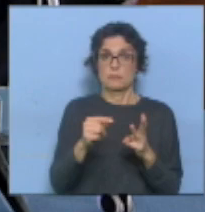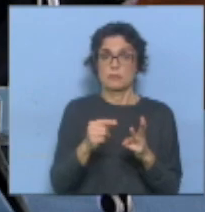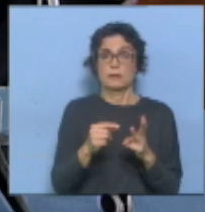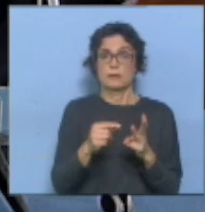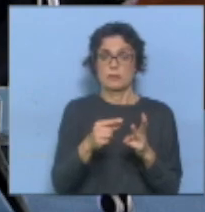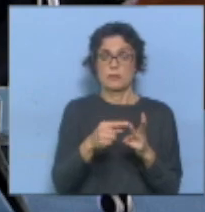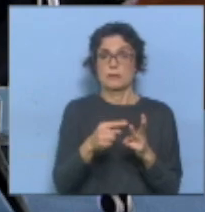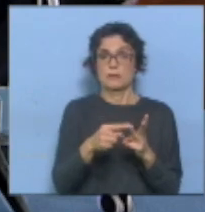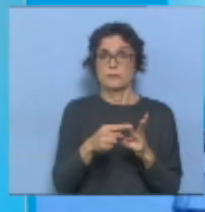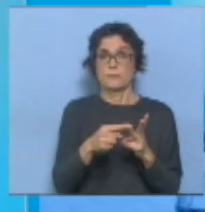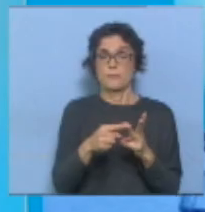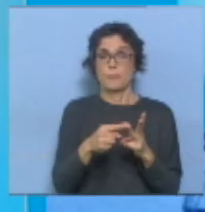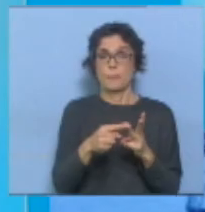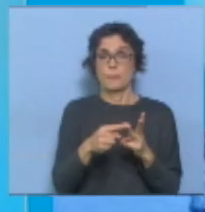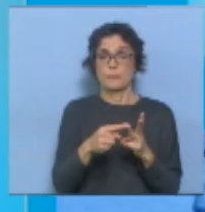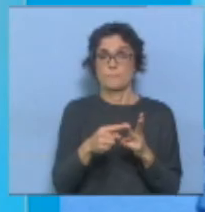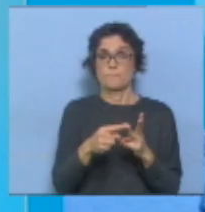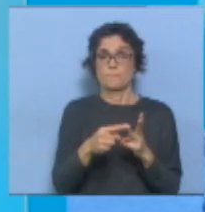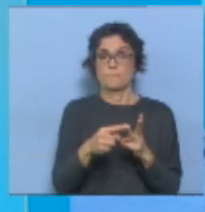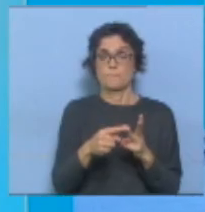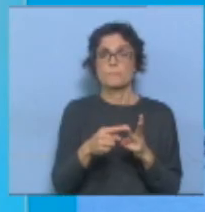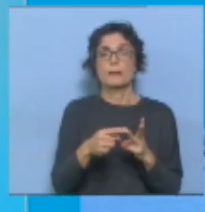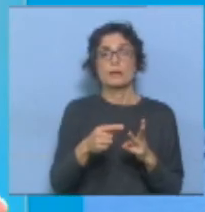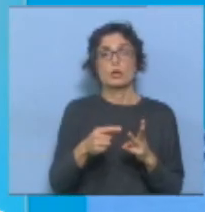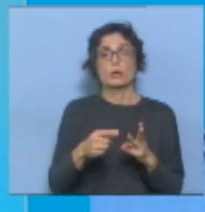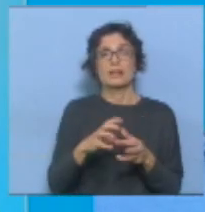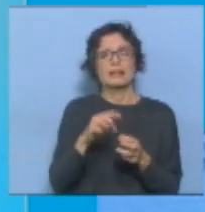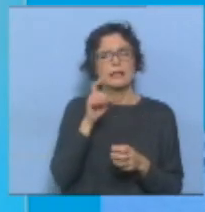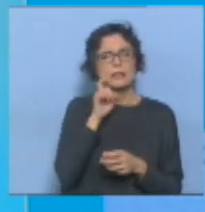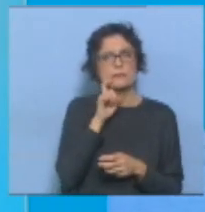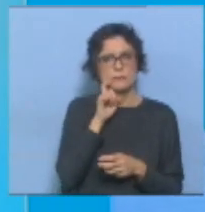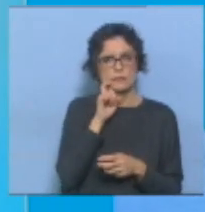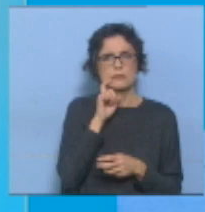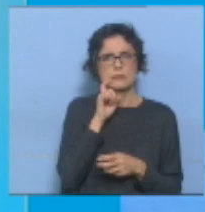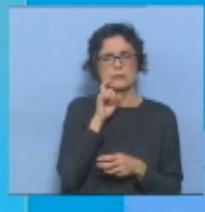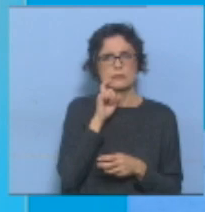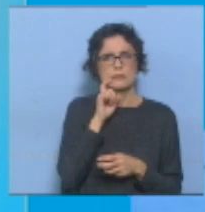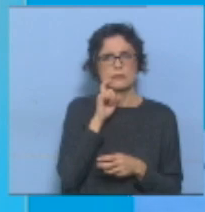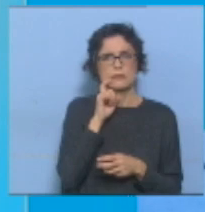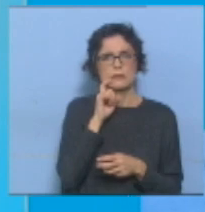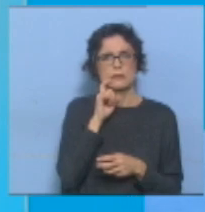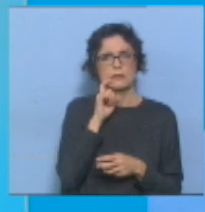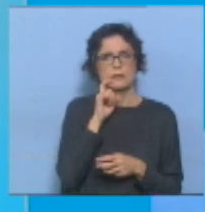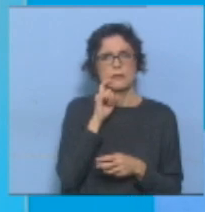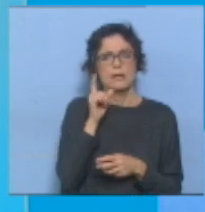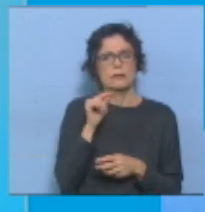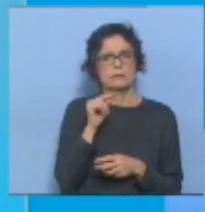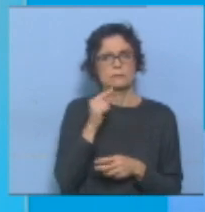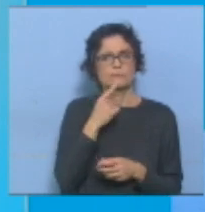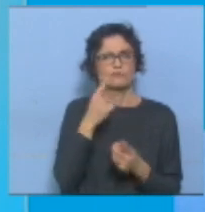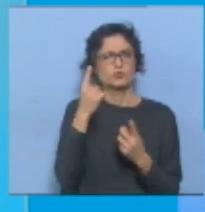ação, que é a defesa e a denúncia das estruturas que